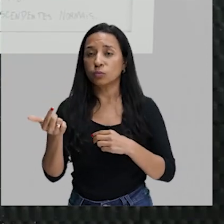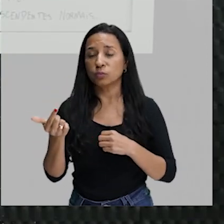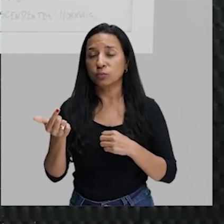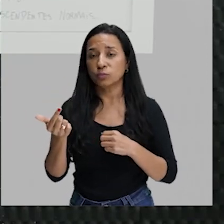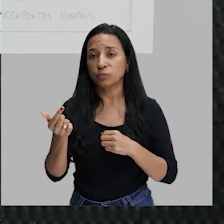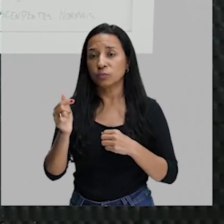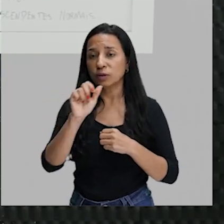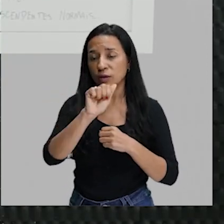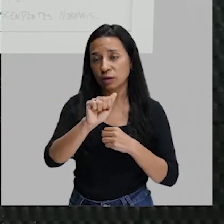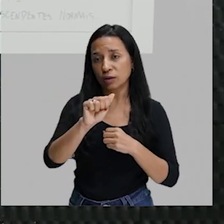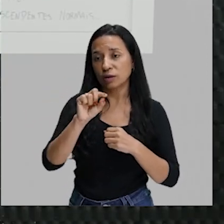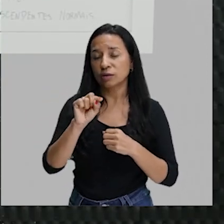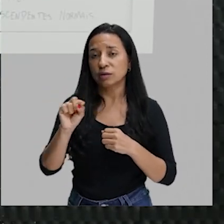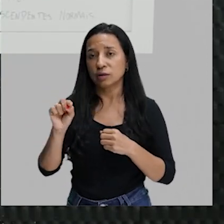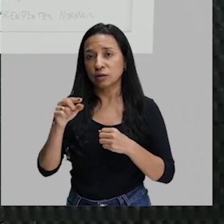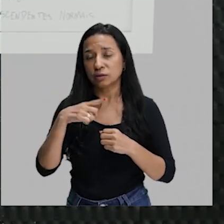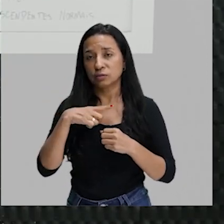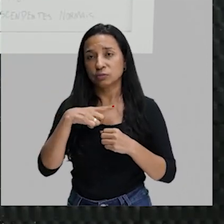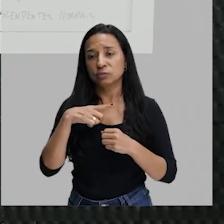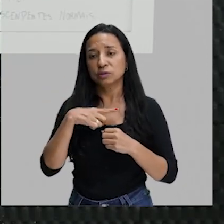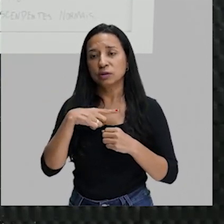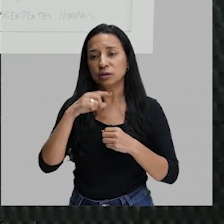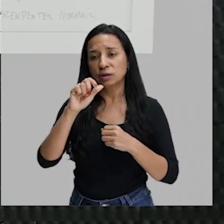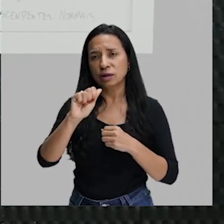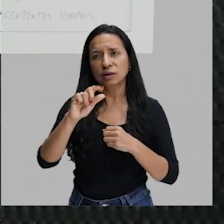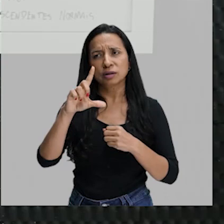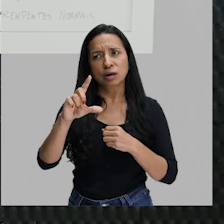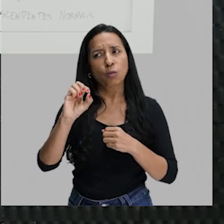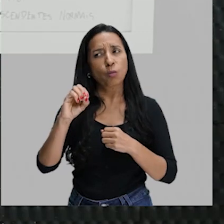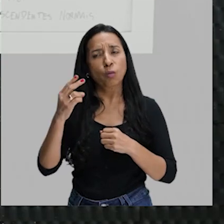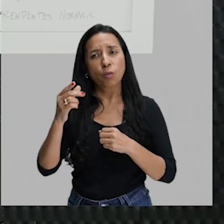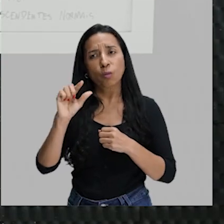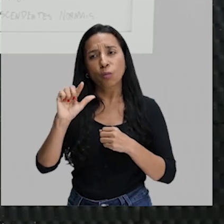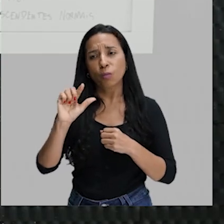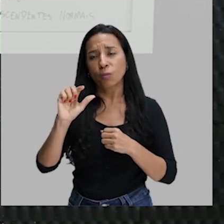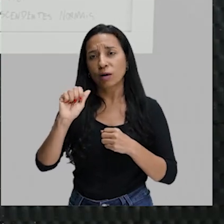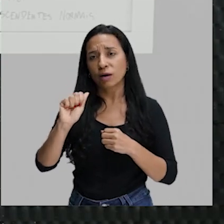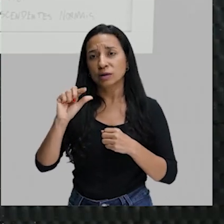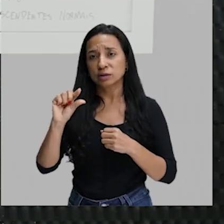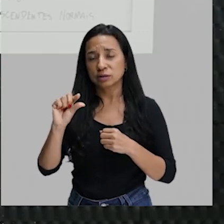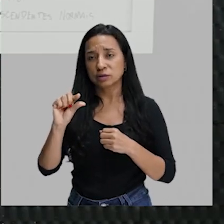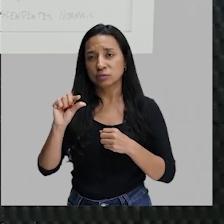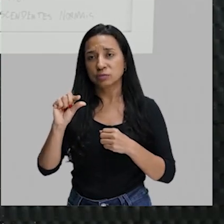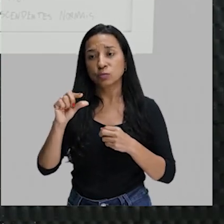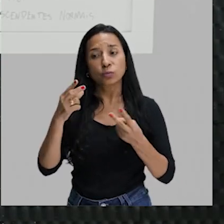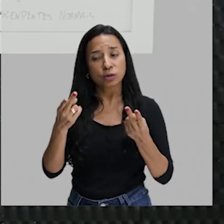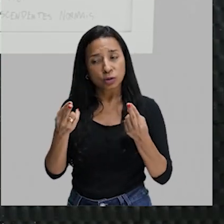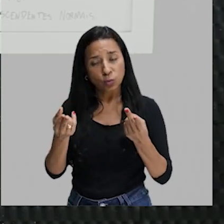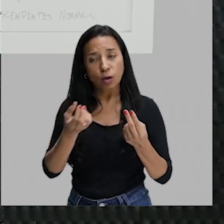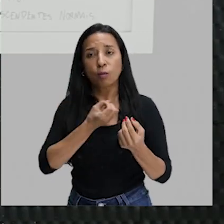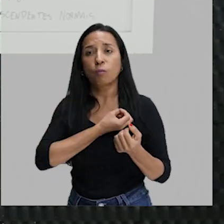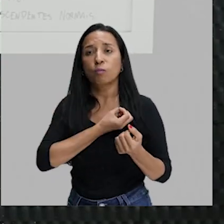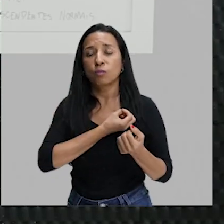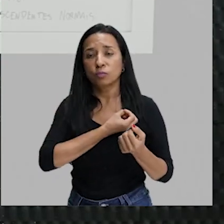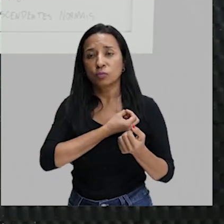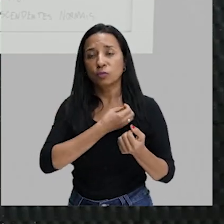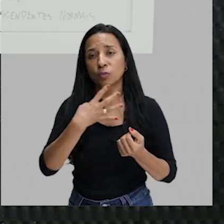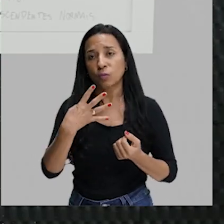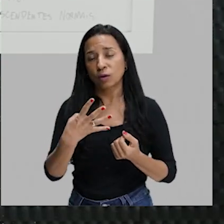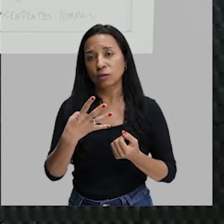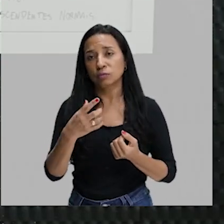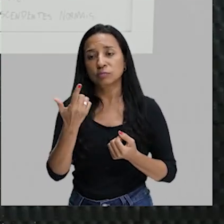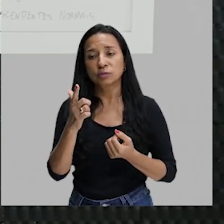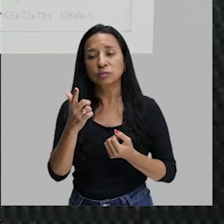e traço. Será que tem um azão ou um azinho aqui? É a mesma situação do indivíduo número 4. Tá certo? Não tive